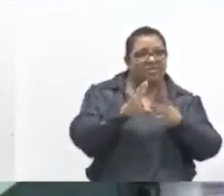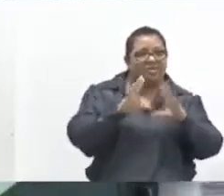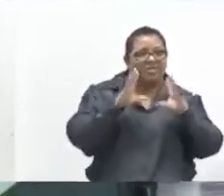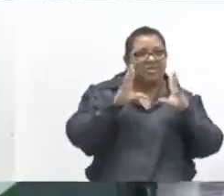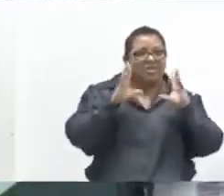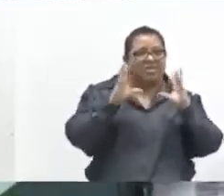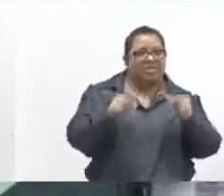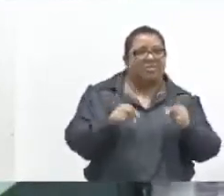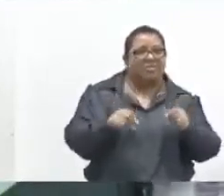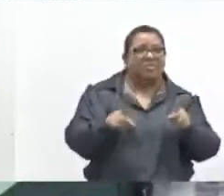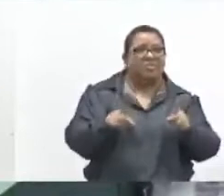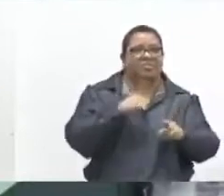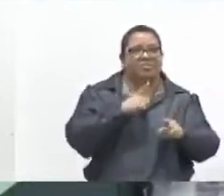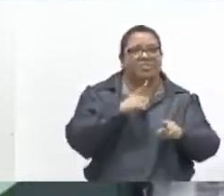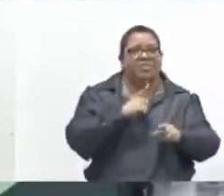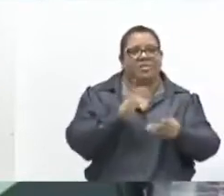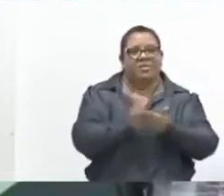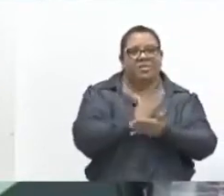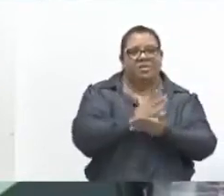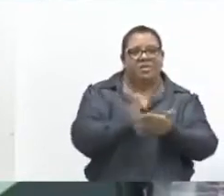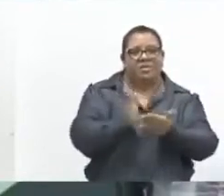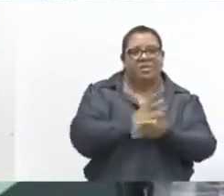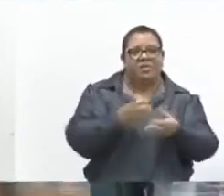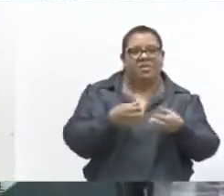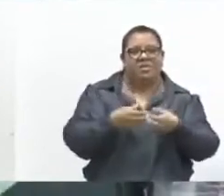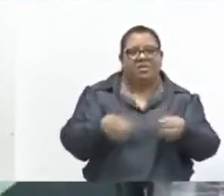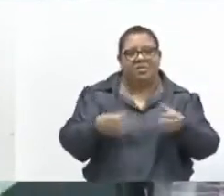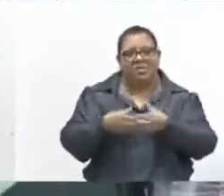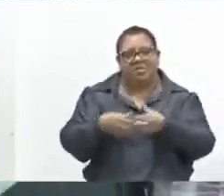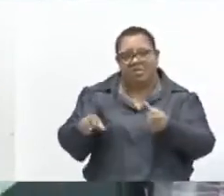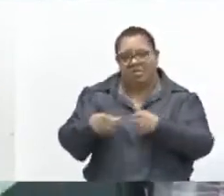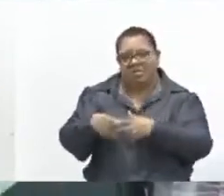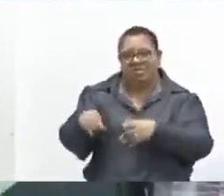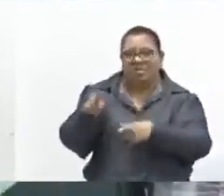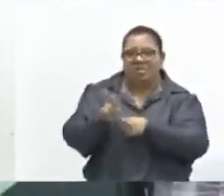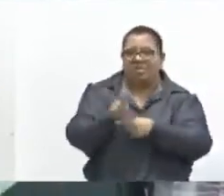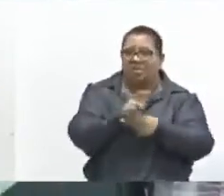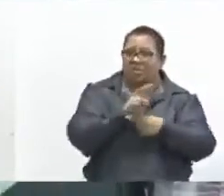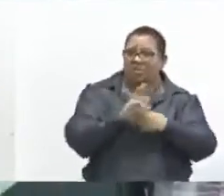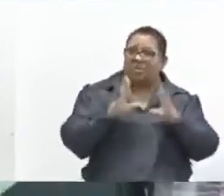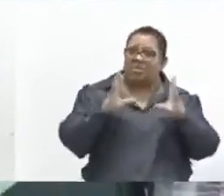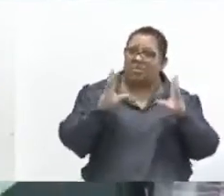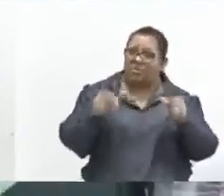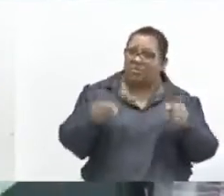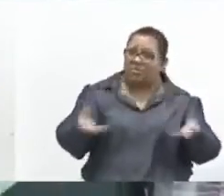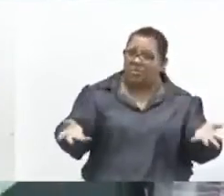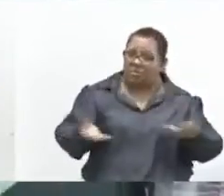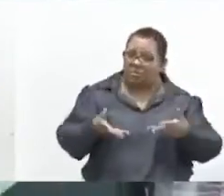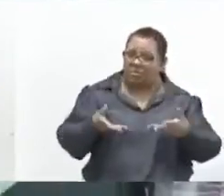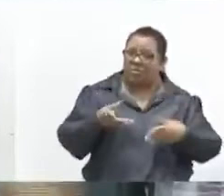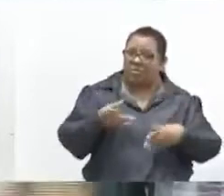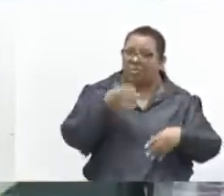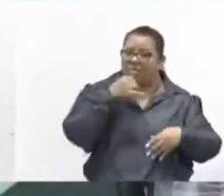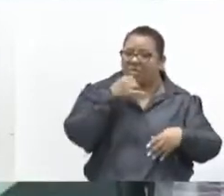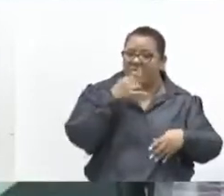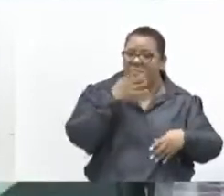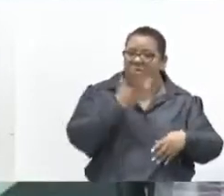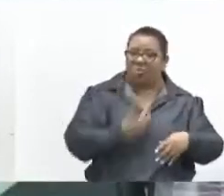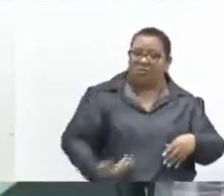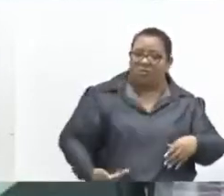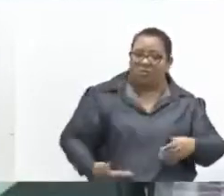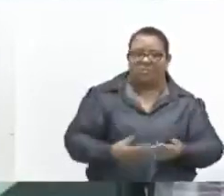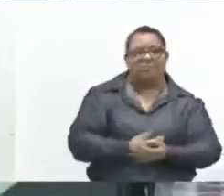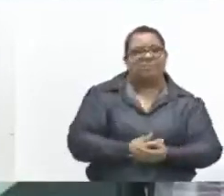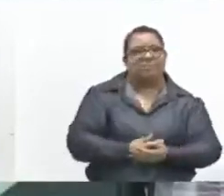e Erradicação da Pobreza, recursos oriundos de combate à corrupção e recursos da fonte 100 destinado pelo governo.